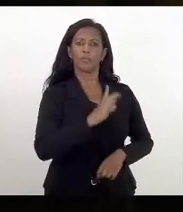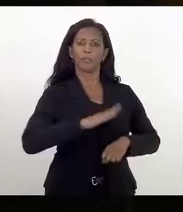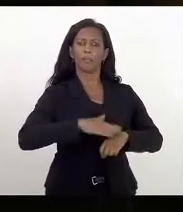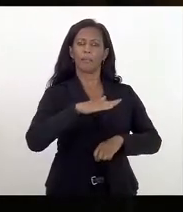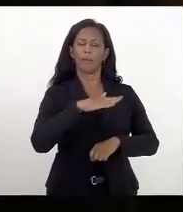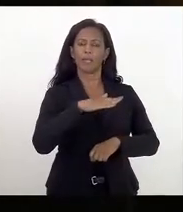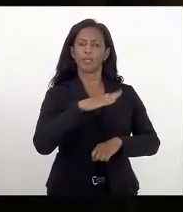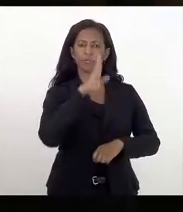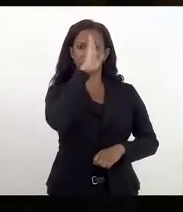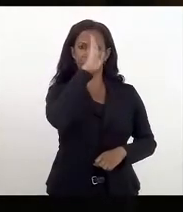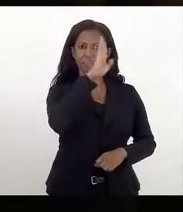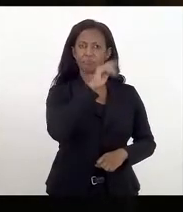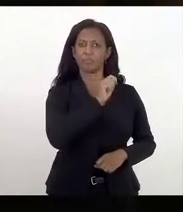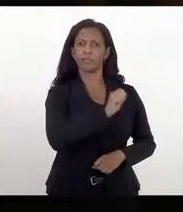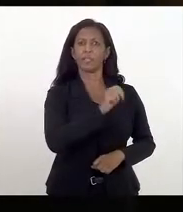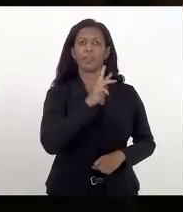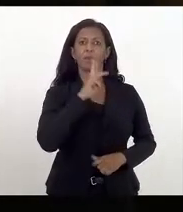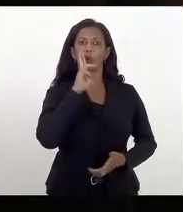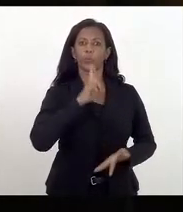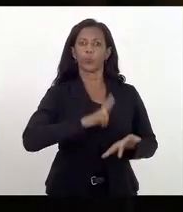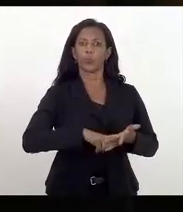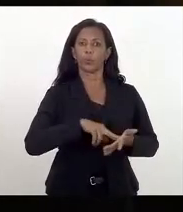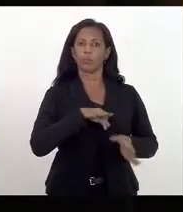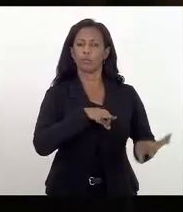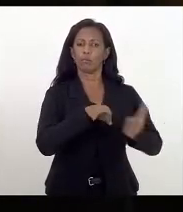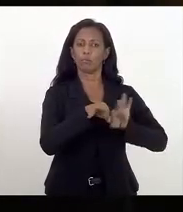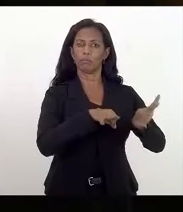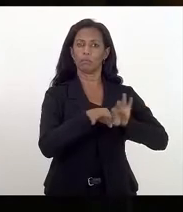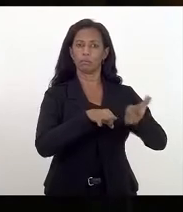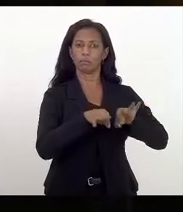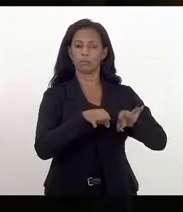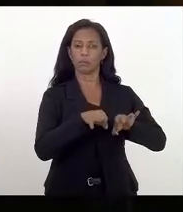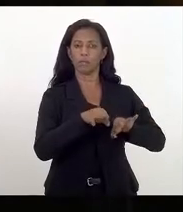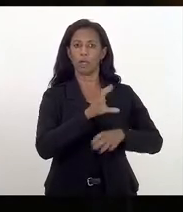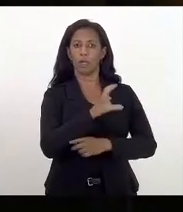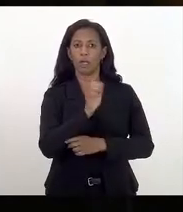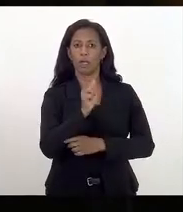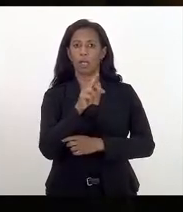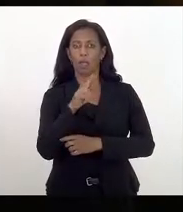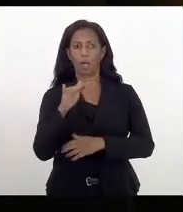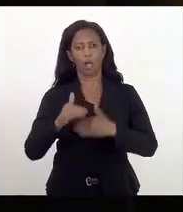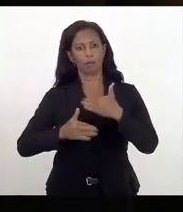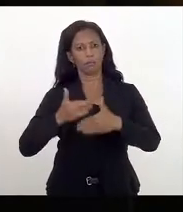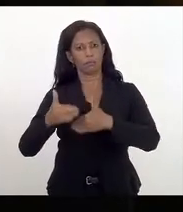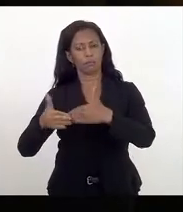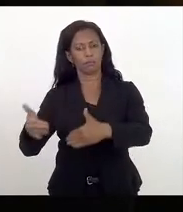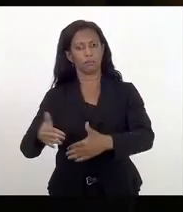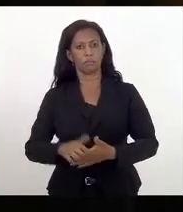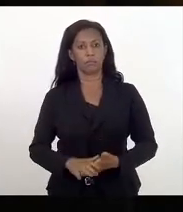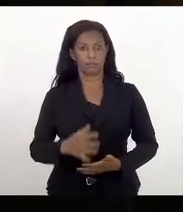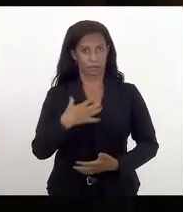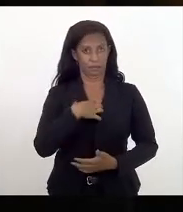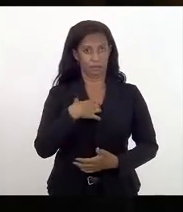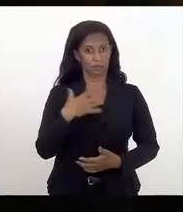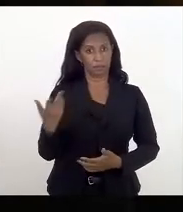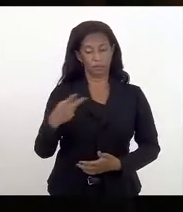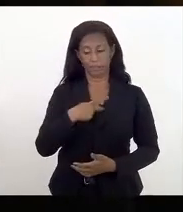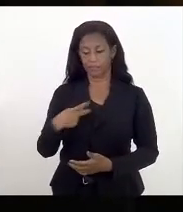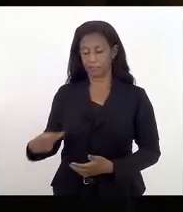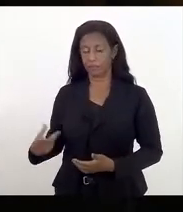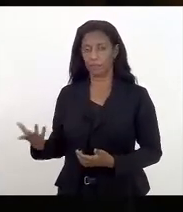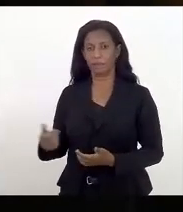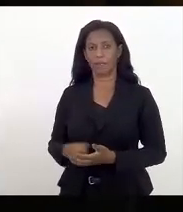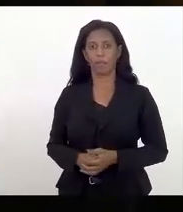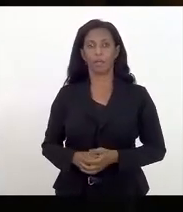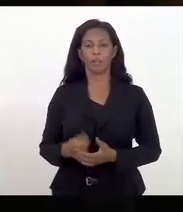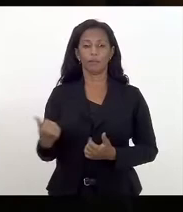fundamental, que é reconhecer aí o seu plano de cargo e carreira. Nesse sentido, senhor presidente, a